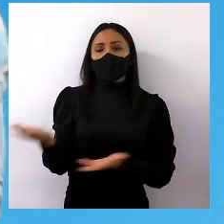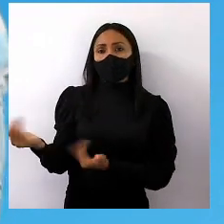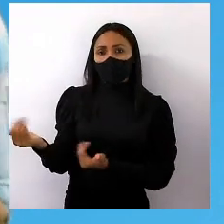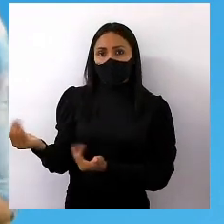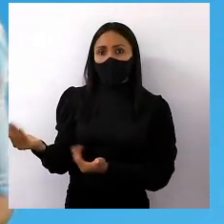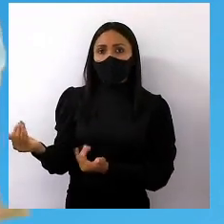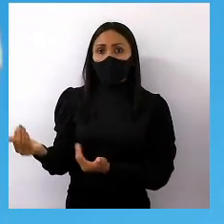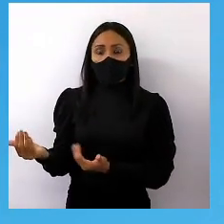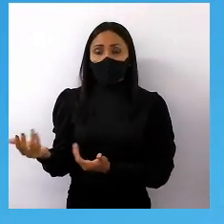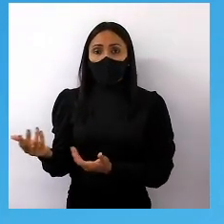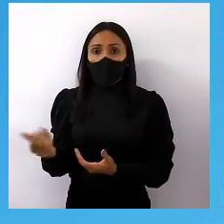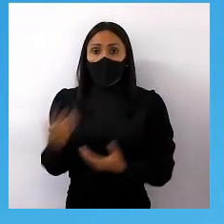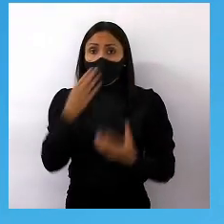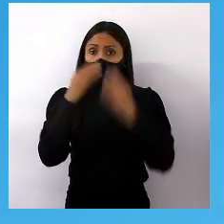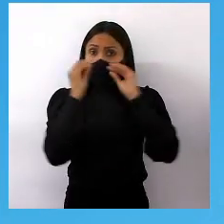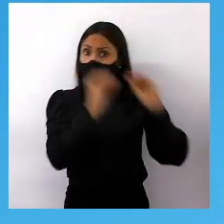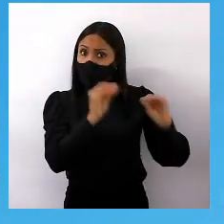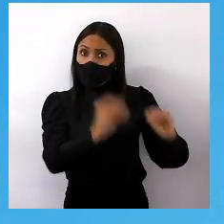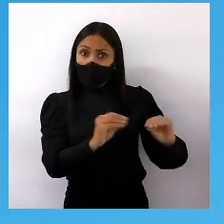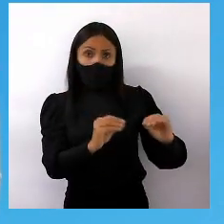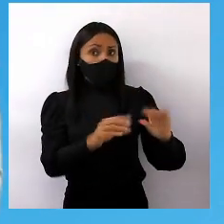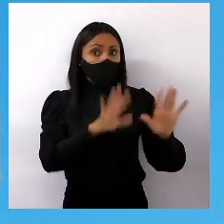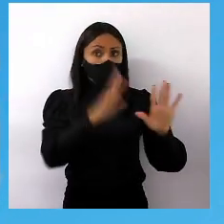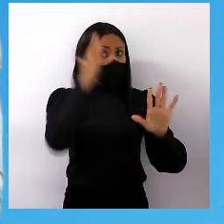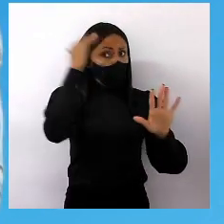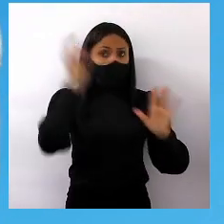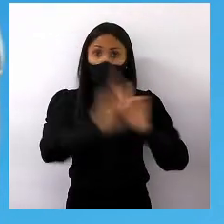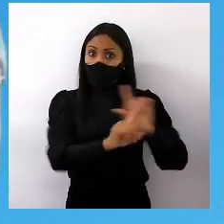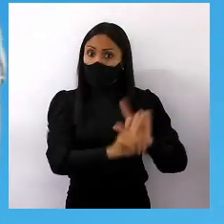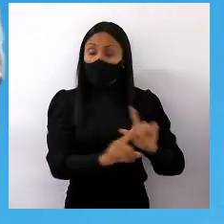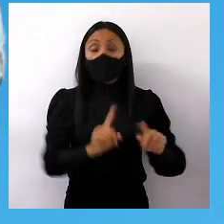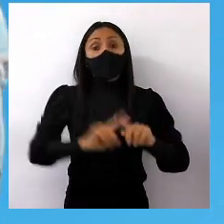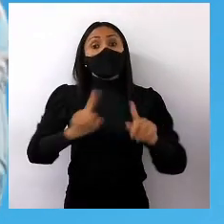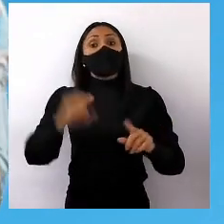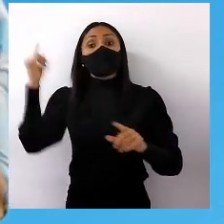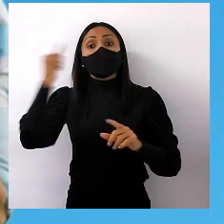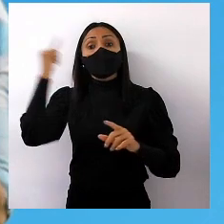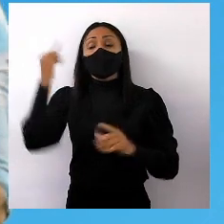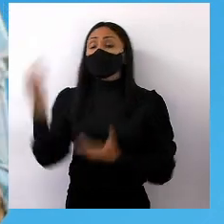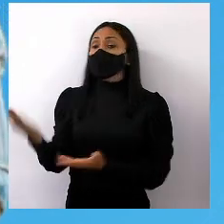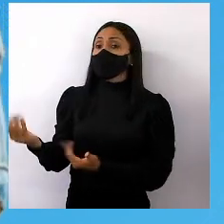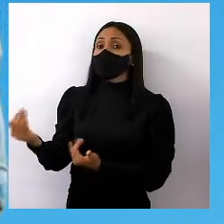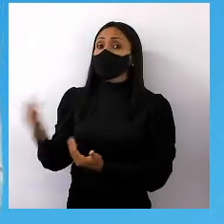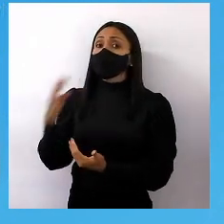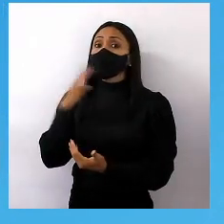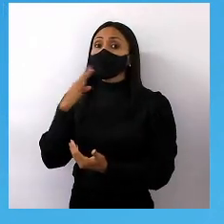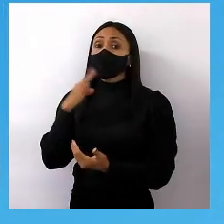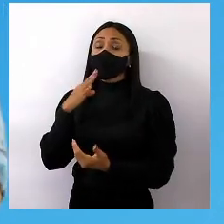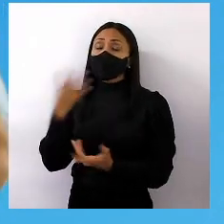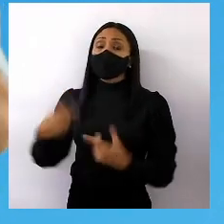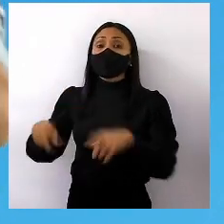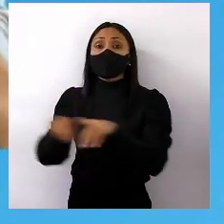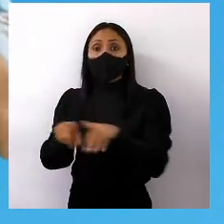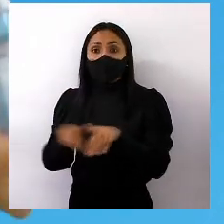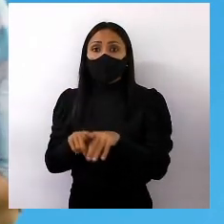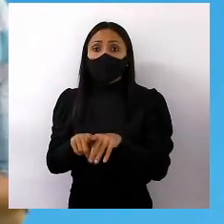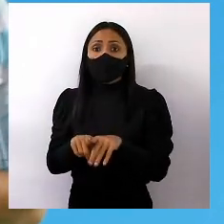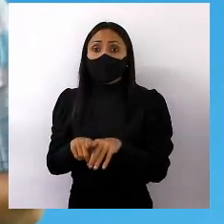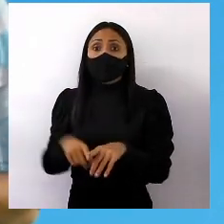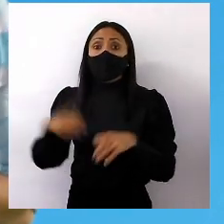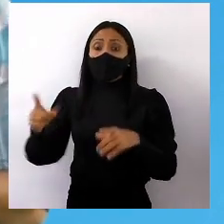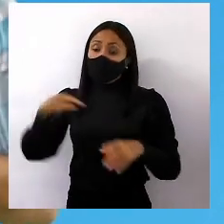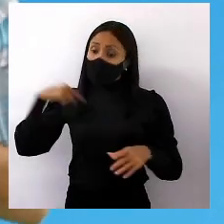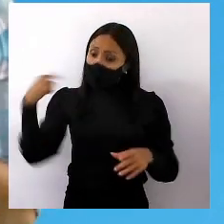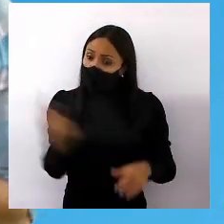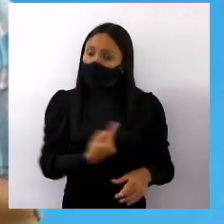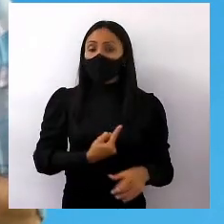não desmerecendo nenhum tipo de movimentação artística, mas é importante que os nossos jovens não só conheçam o K-pop, mas também conheçam aquilo que é nosso,